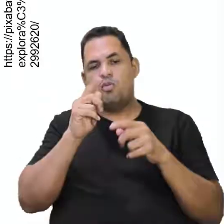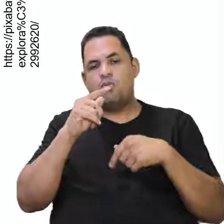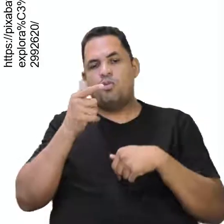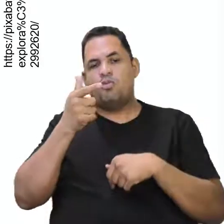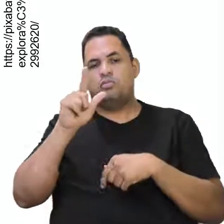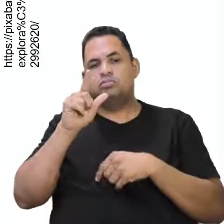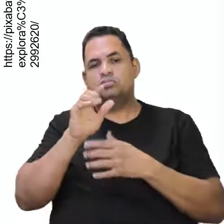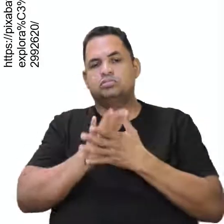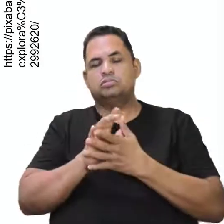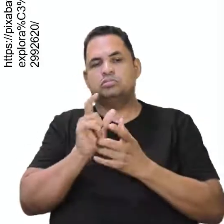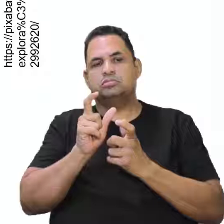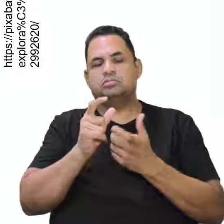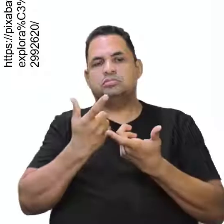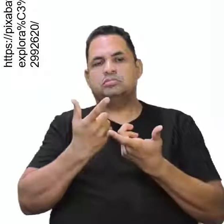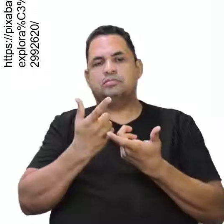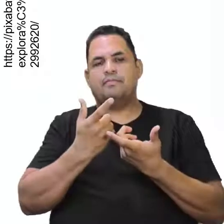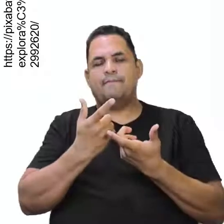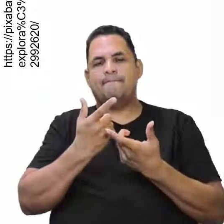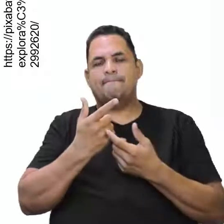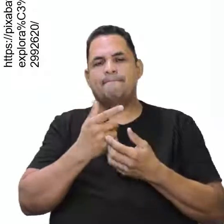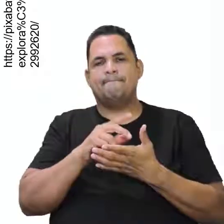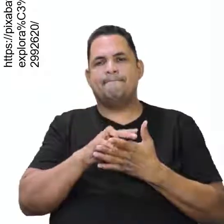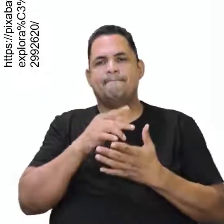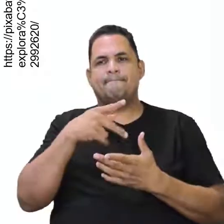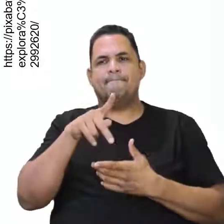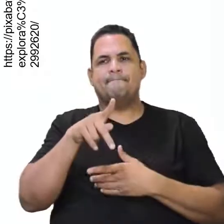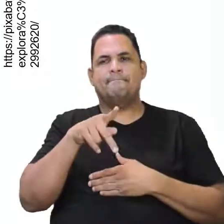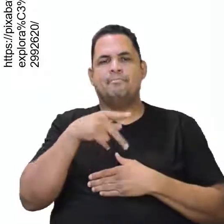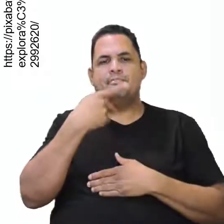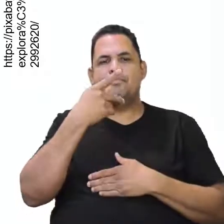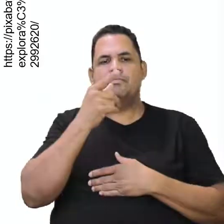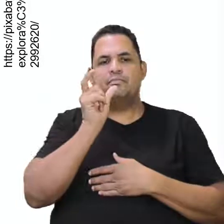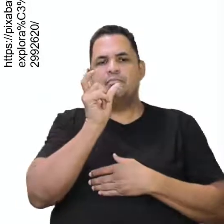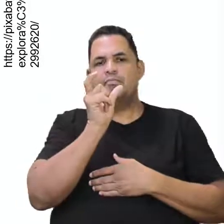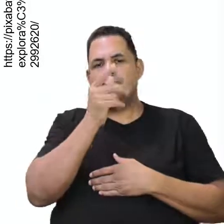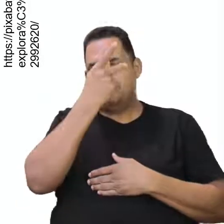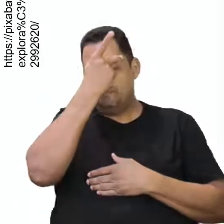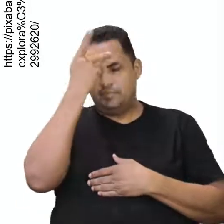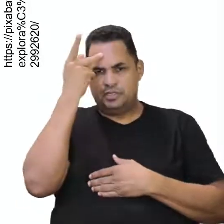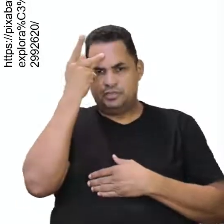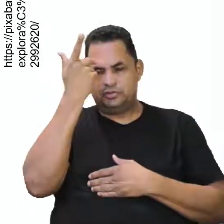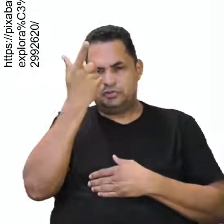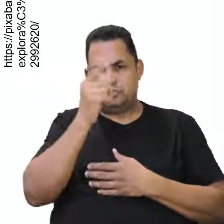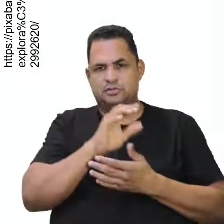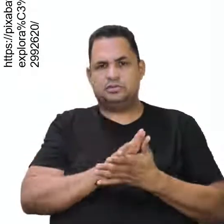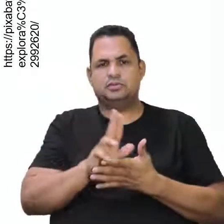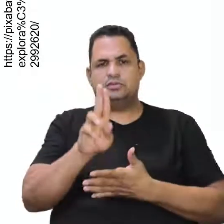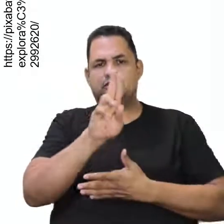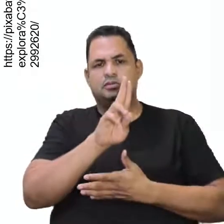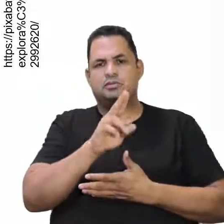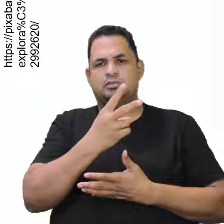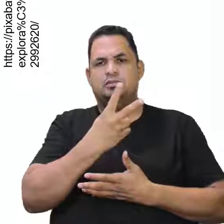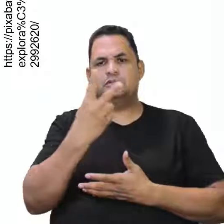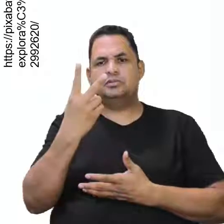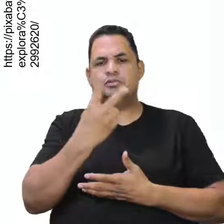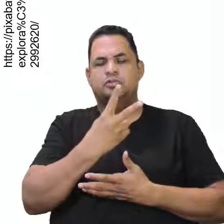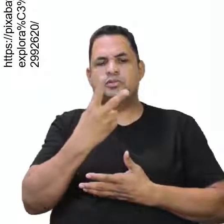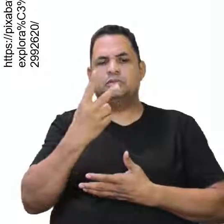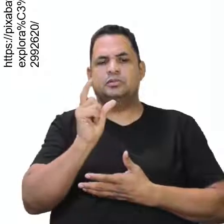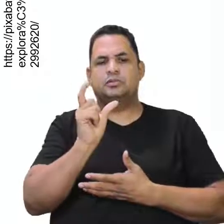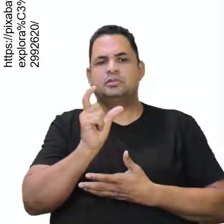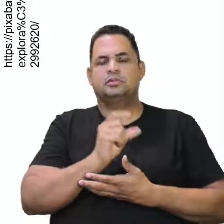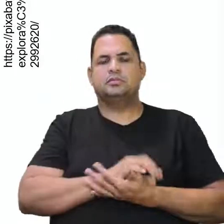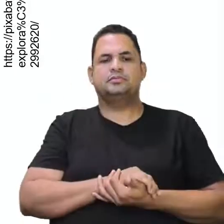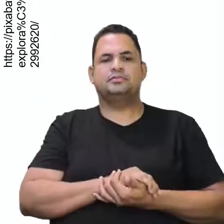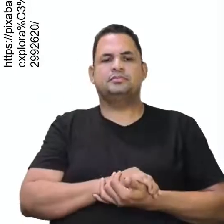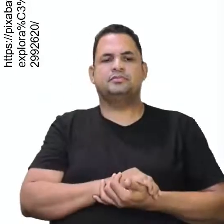palavras agora. Então, olha só, para falar de pessoas, nós vamos usar essas duas palavras aqui, entendeu? E antes dela vai vir